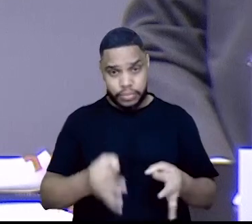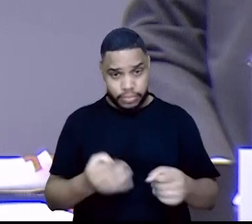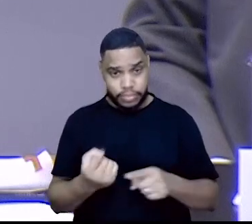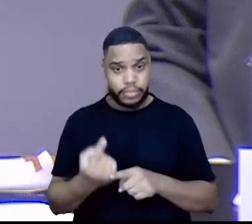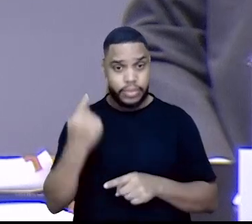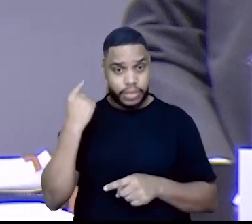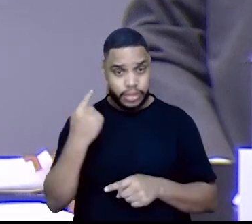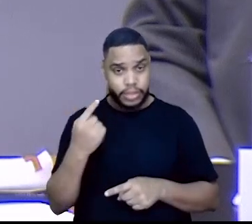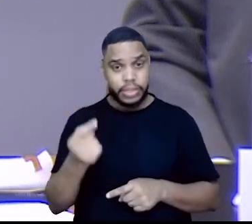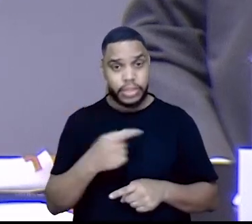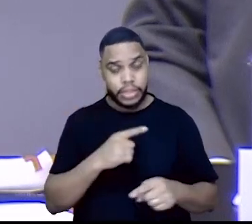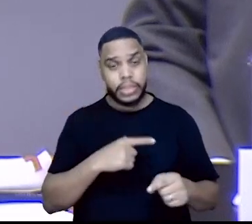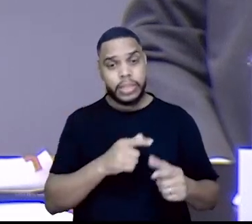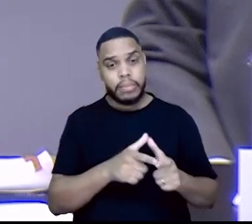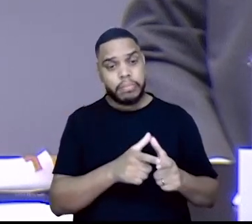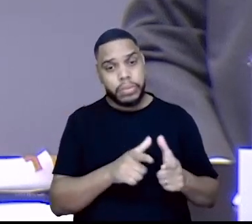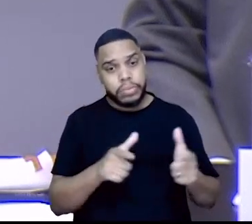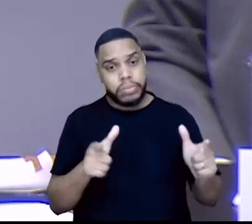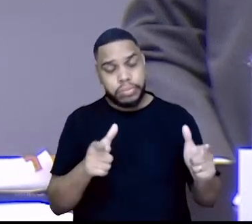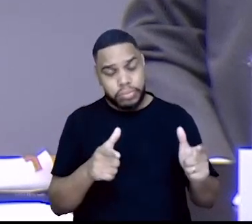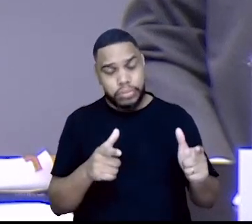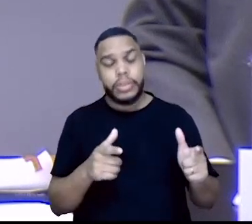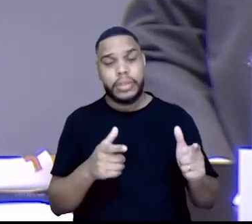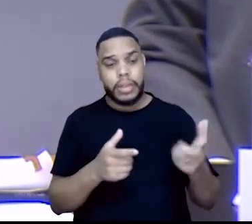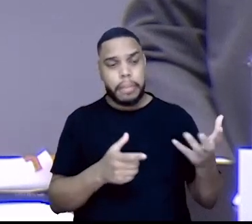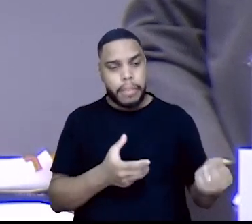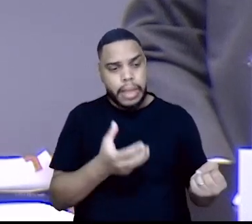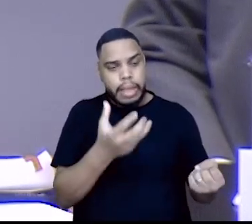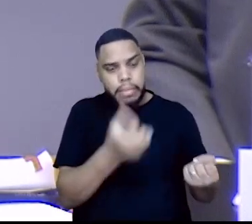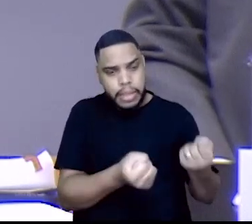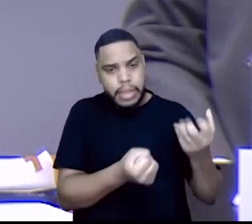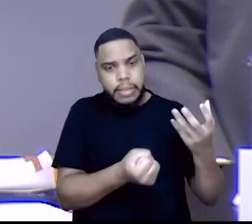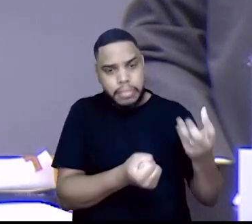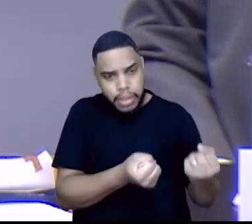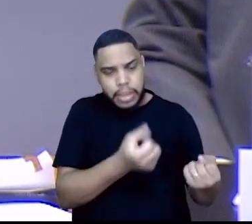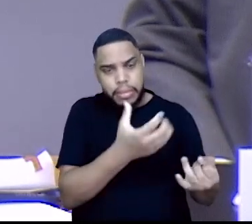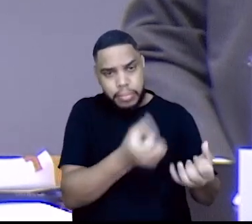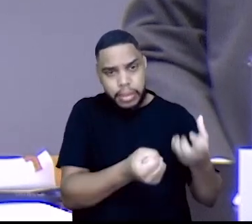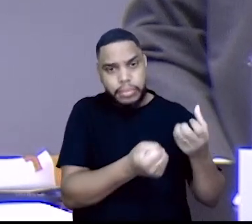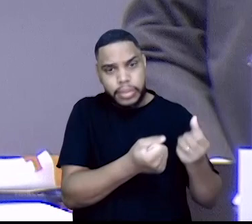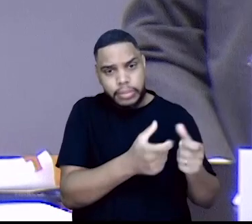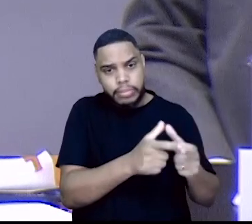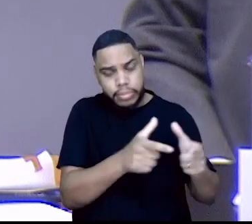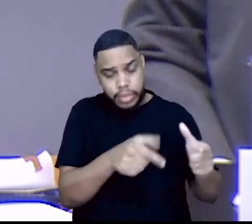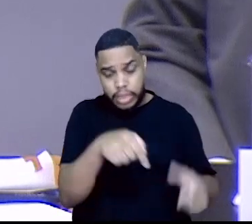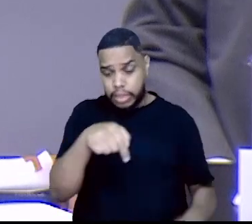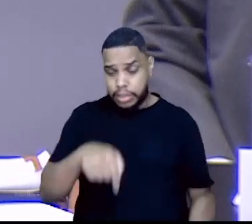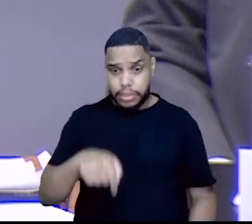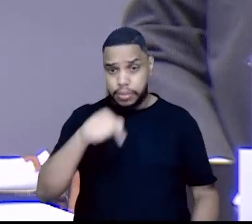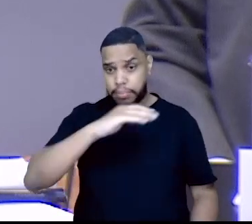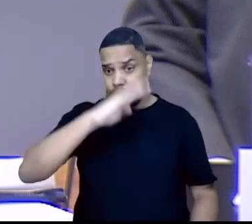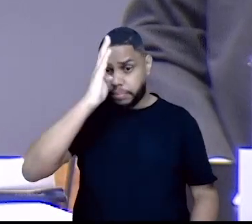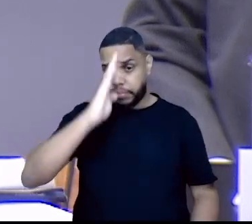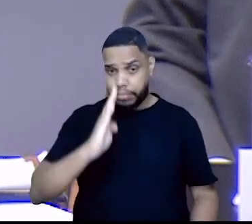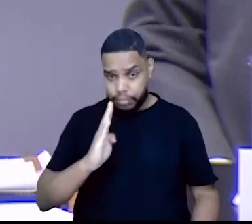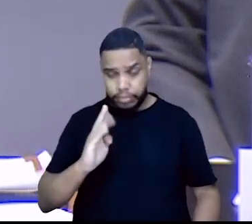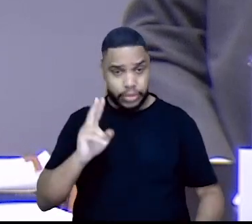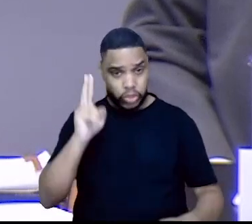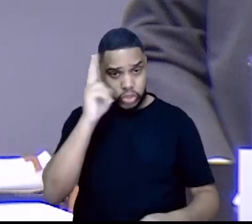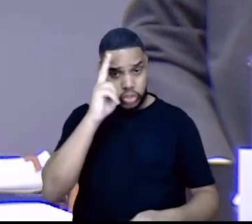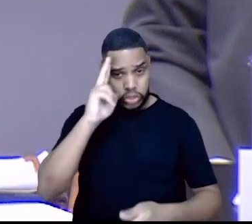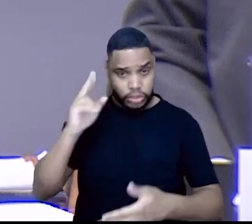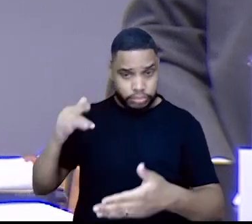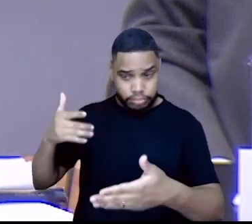foram crescentemente adquirindo importância. E, no Brasil, essa trajetória é